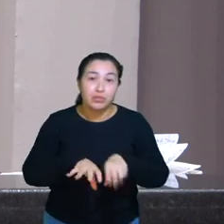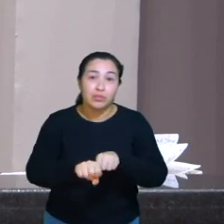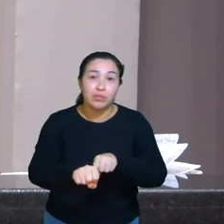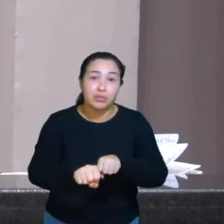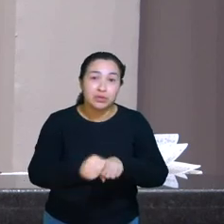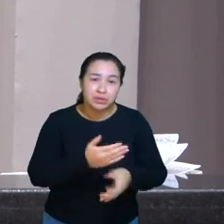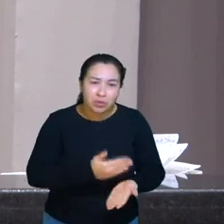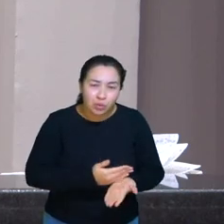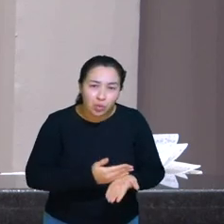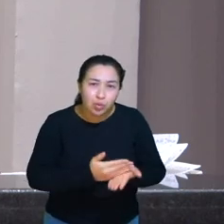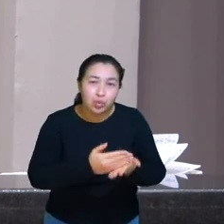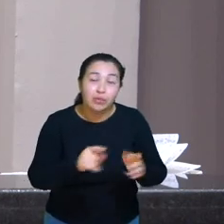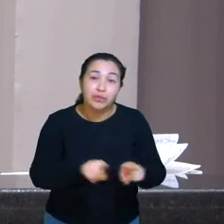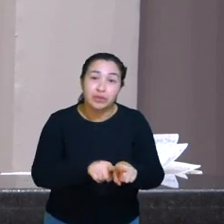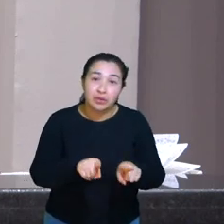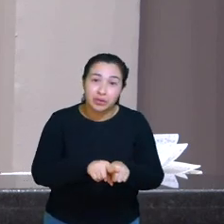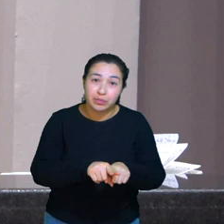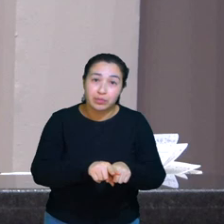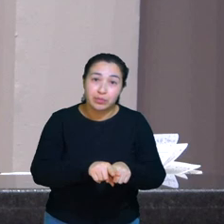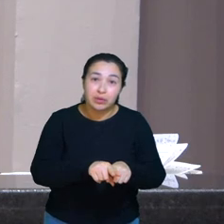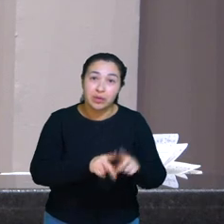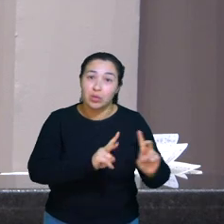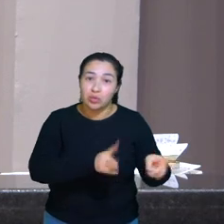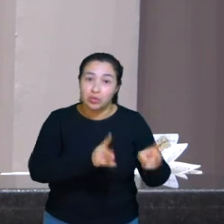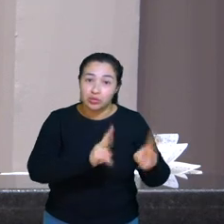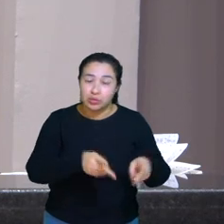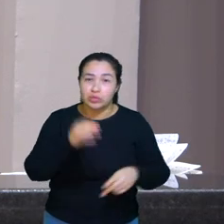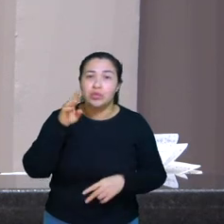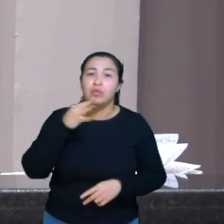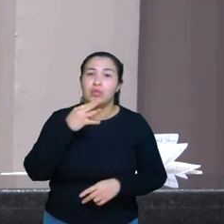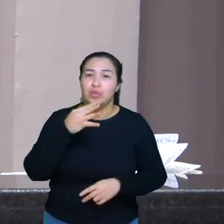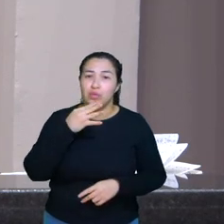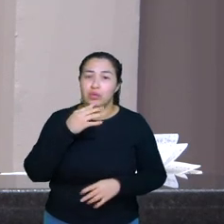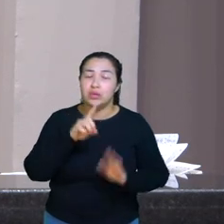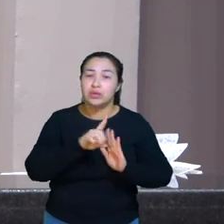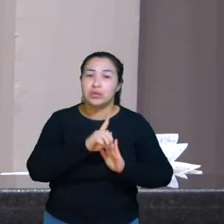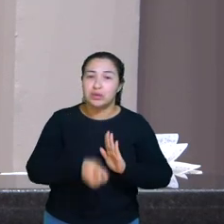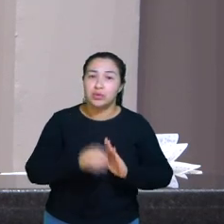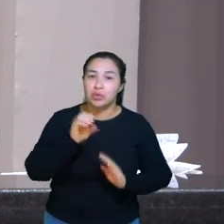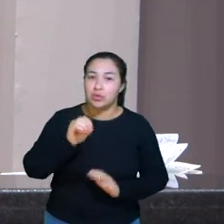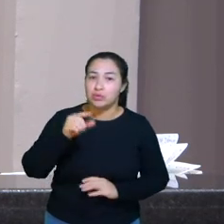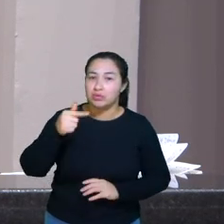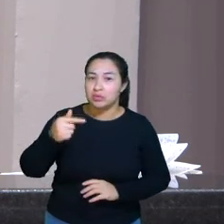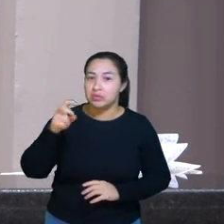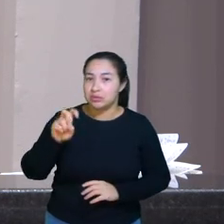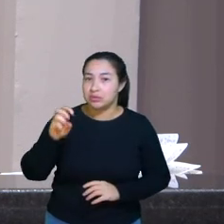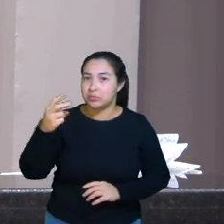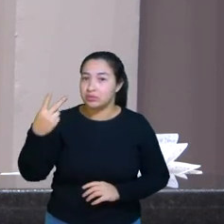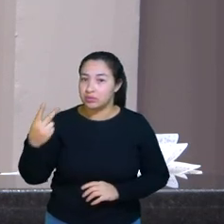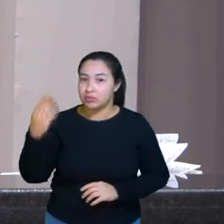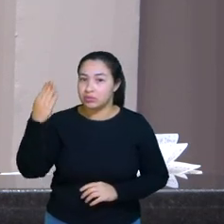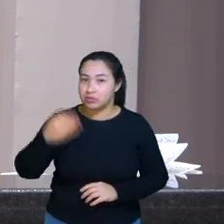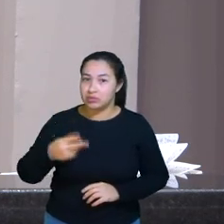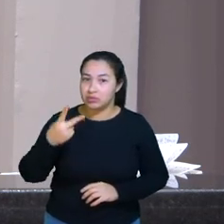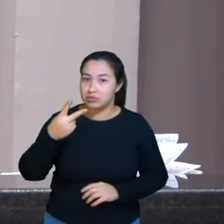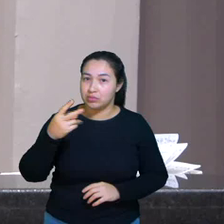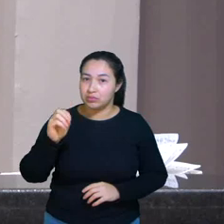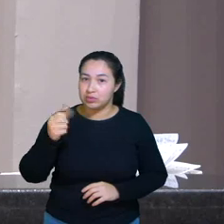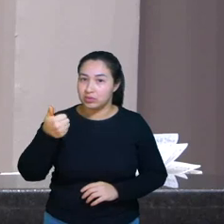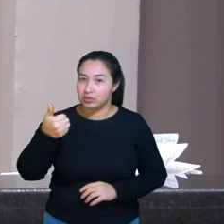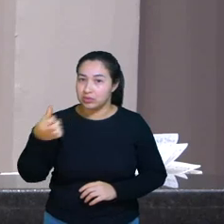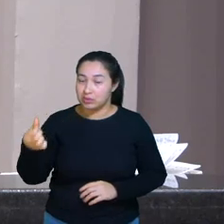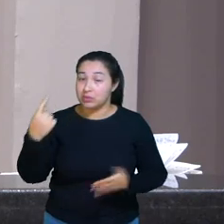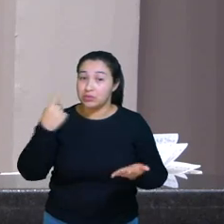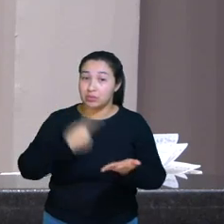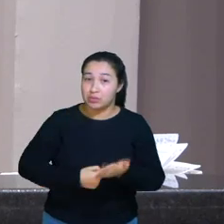continuada vocês conhecem melhor do que eu o decreto 8752 de 2016 que estabelece a política nacional de